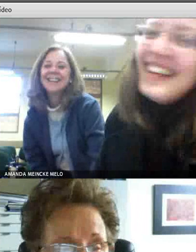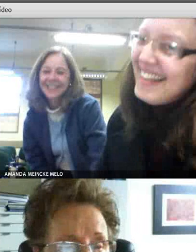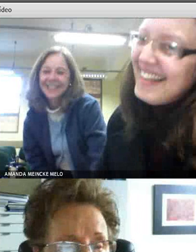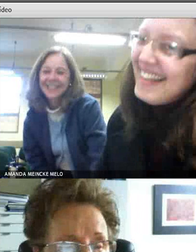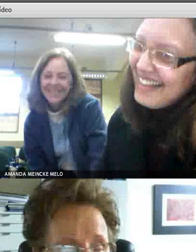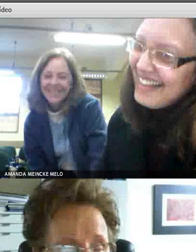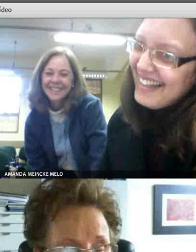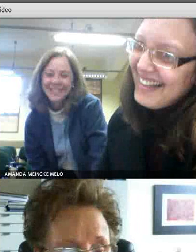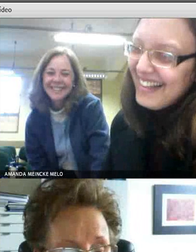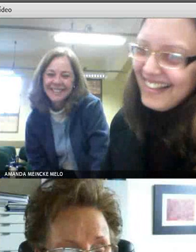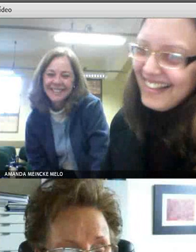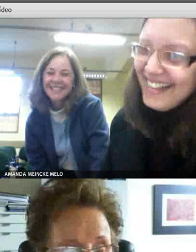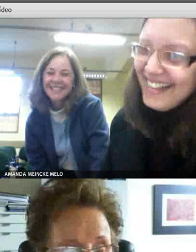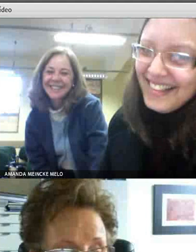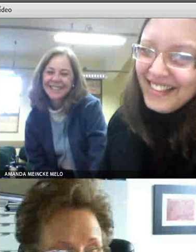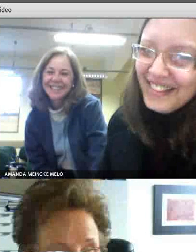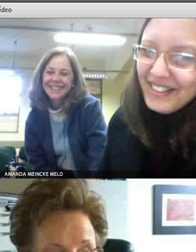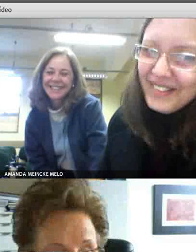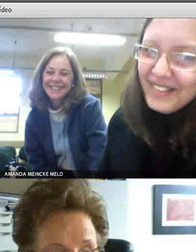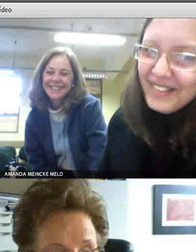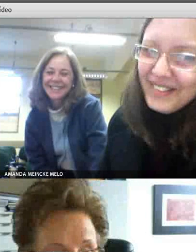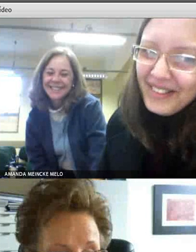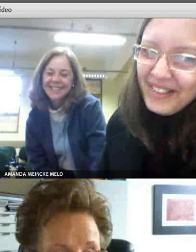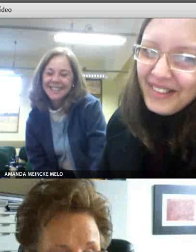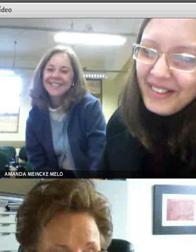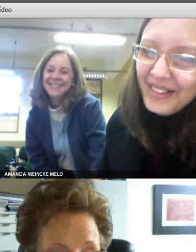Carlos Vinícius, como